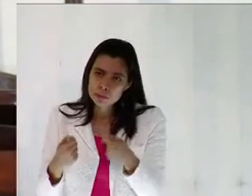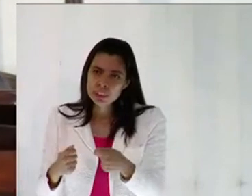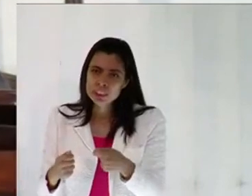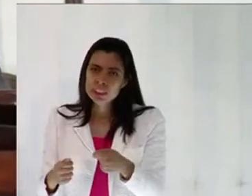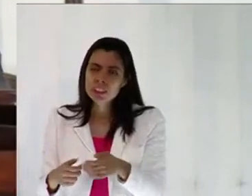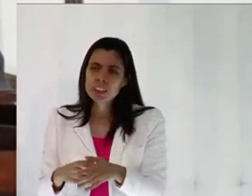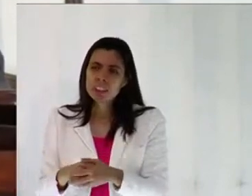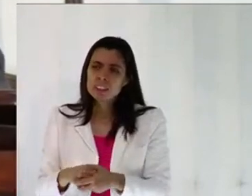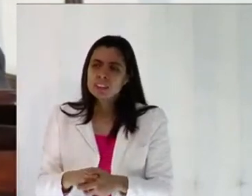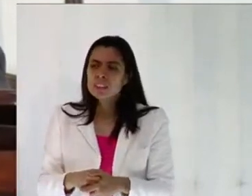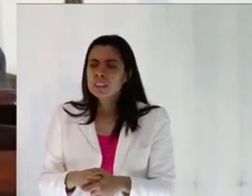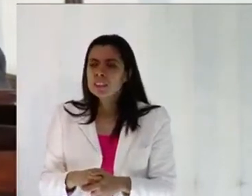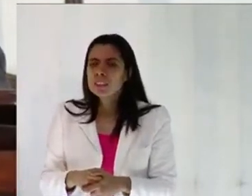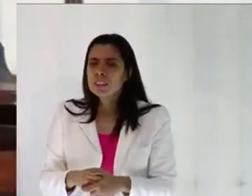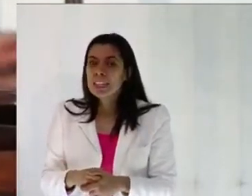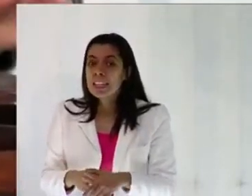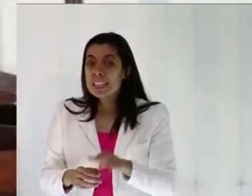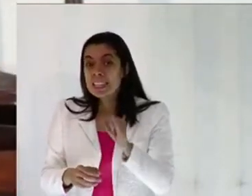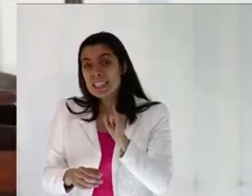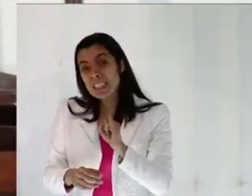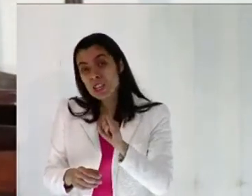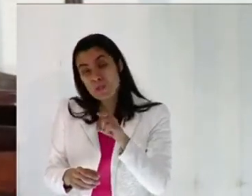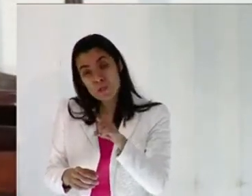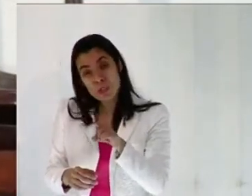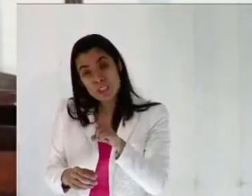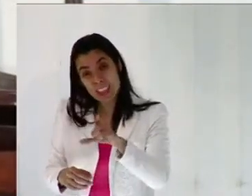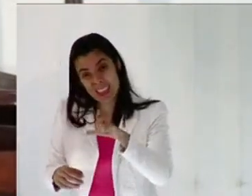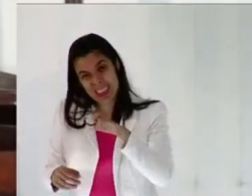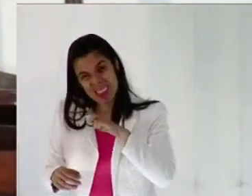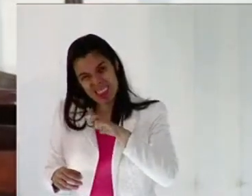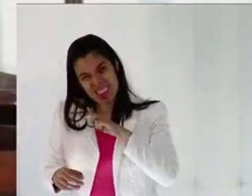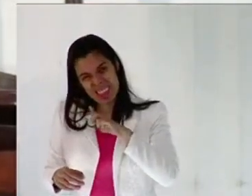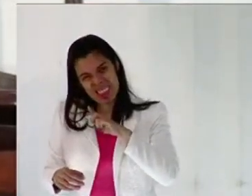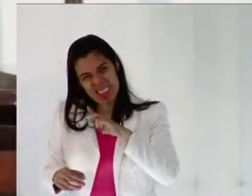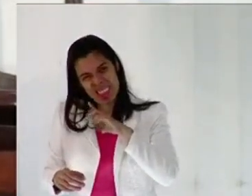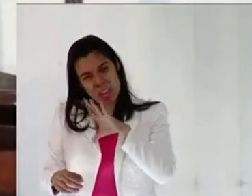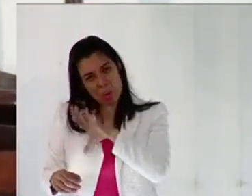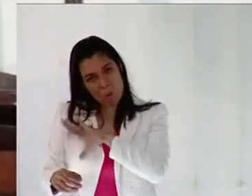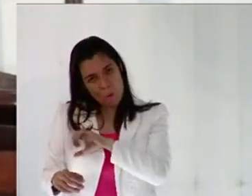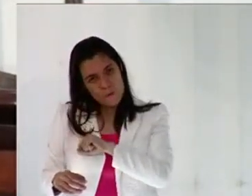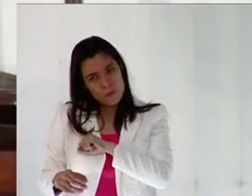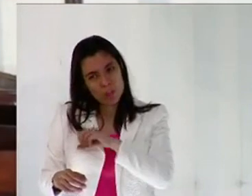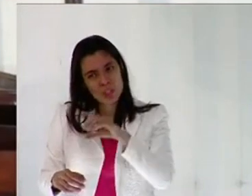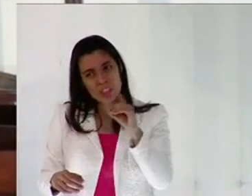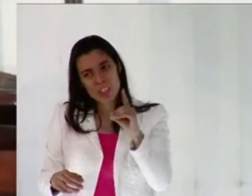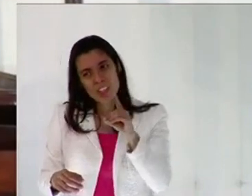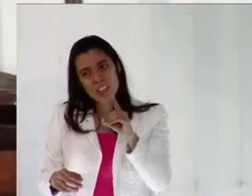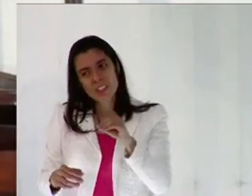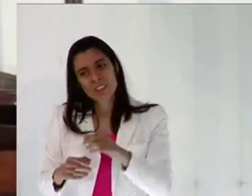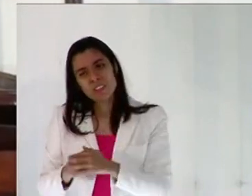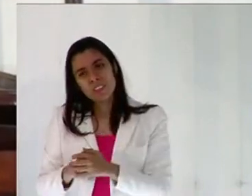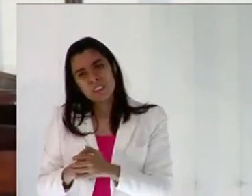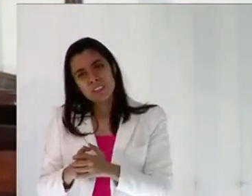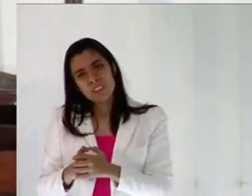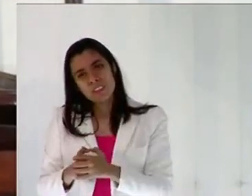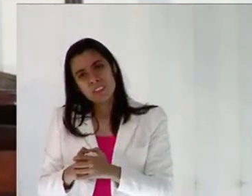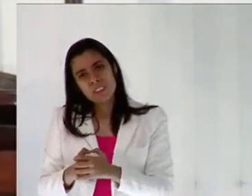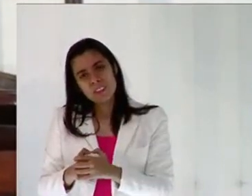por esse amor, você tem que nessa noite tributar honras, glórias ao Senhor, porque eu e você não somos dignos desse